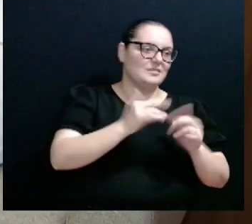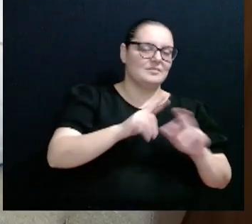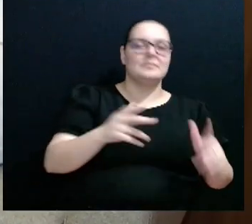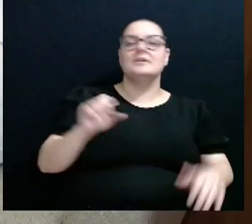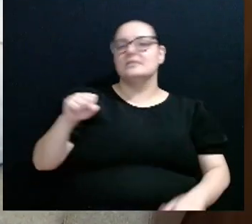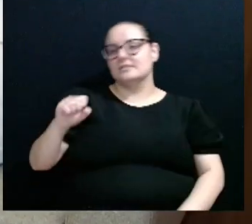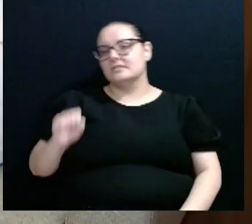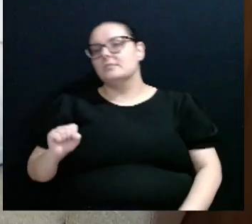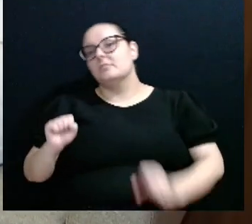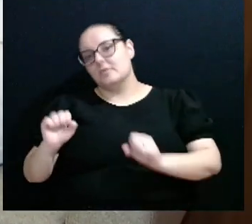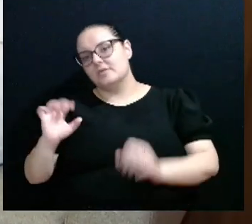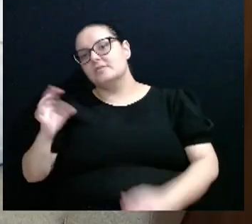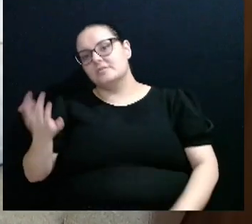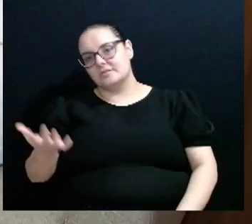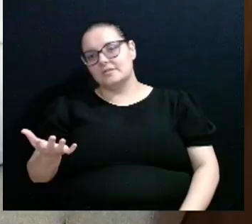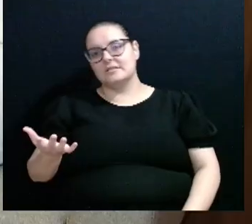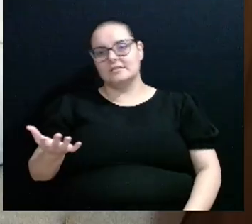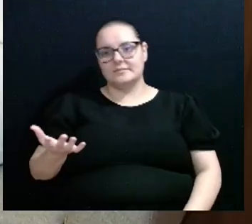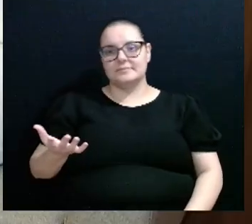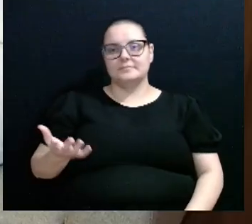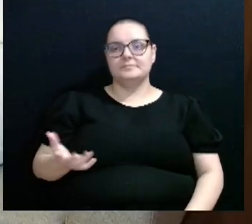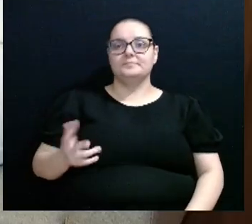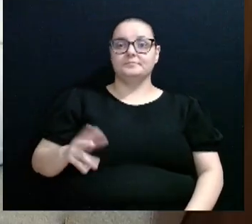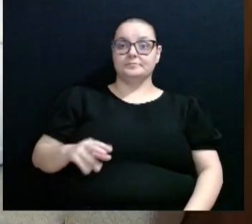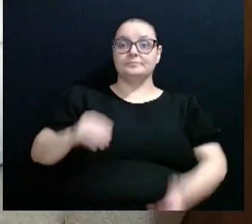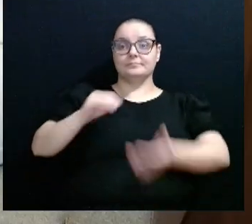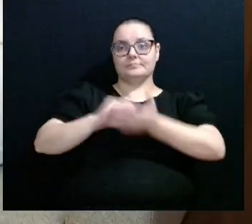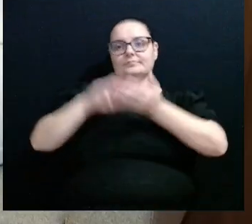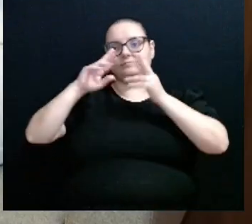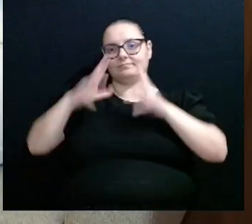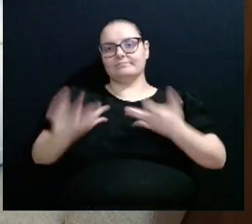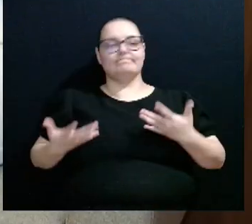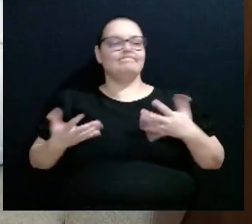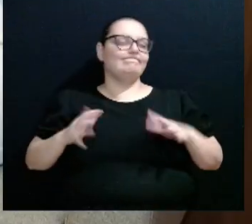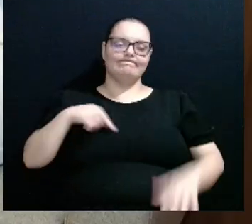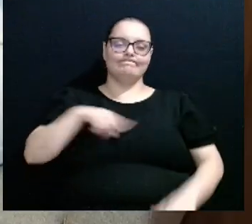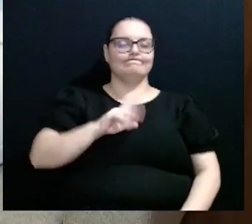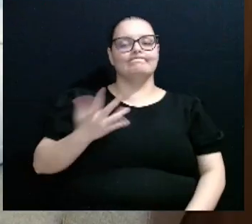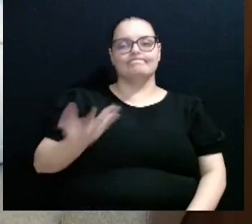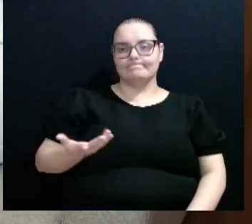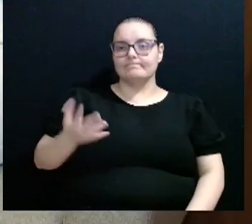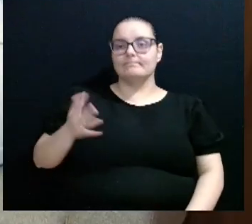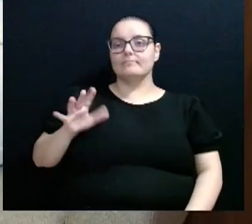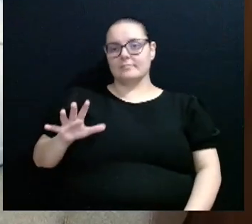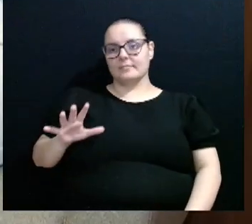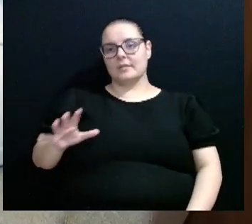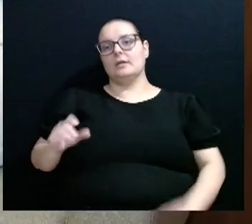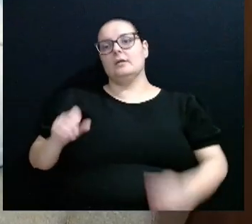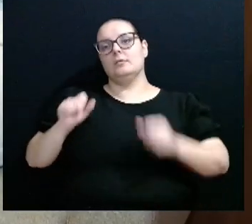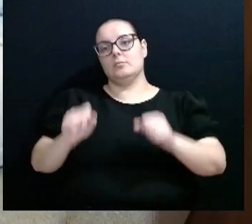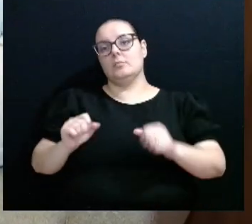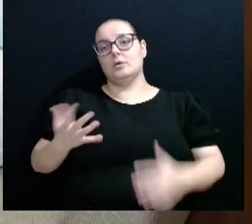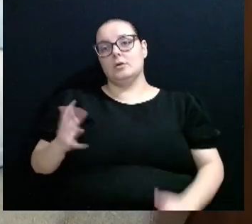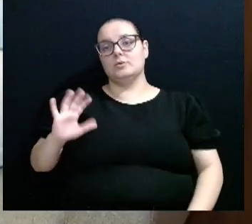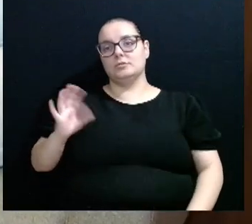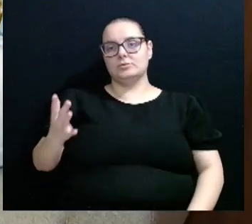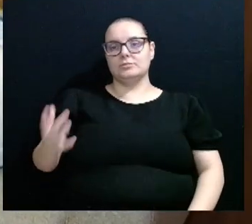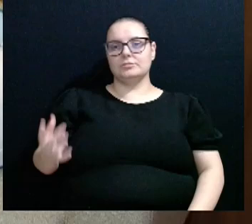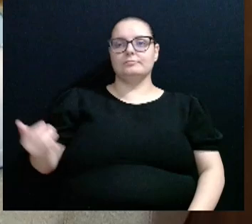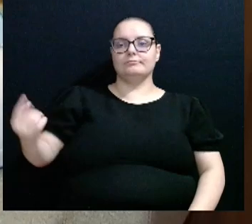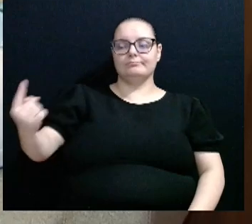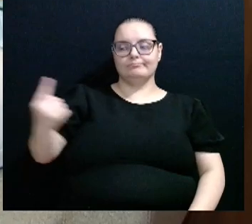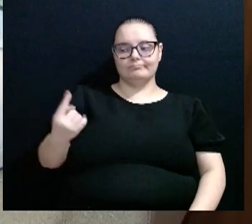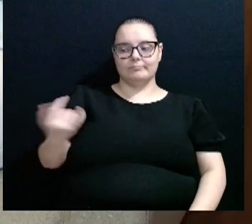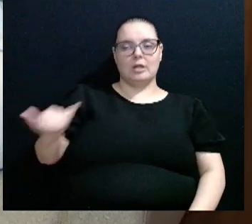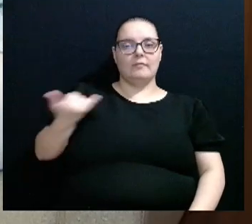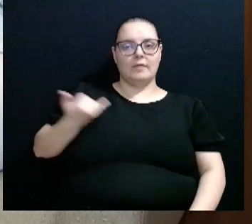que eu falei para você do desrespeito? Aí eu já não quero ir. Então, isso vai estar. Quando vier essa fala, a gente tem que atentar. O que é